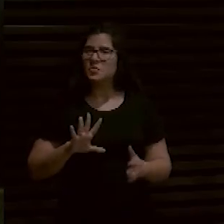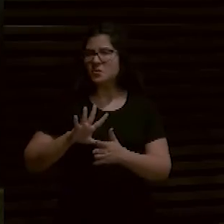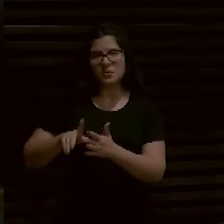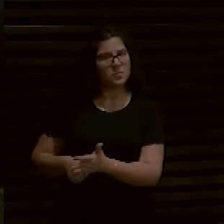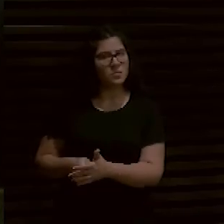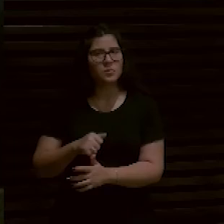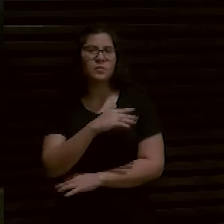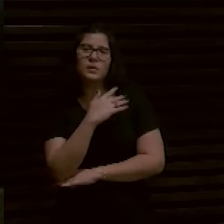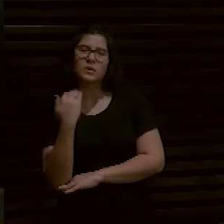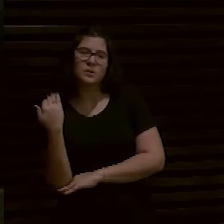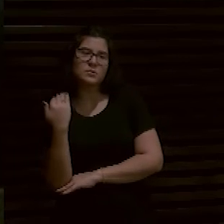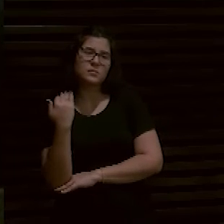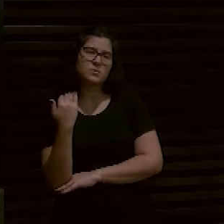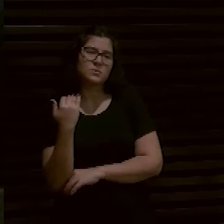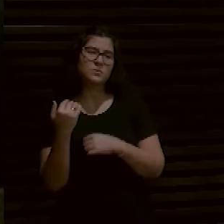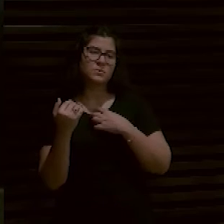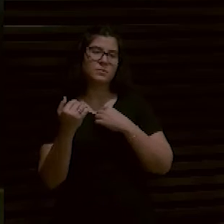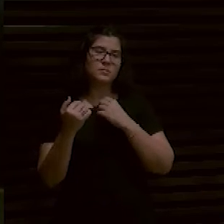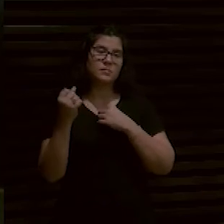essa história?